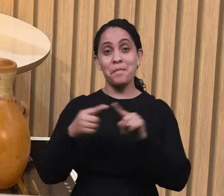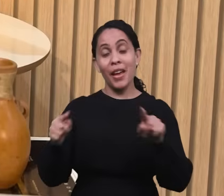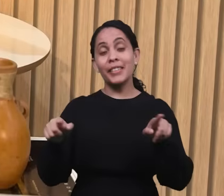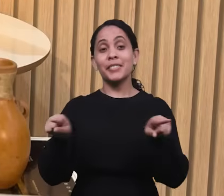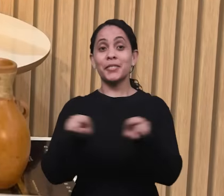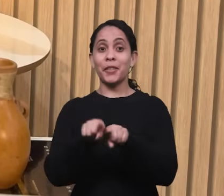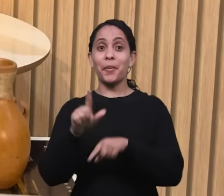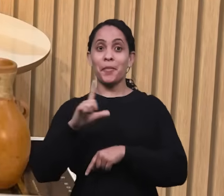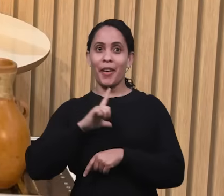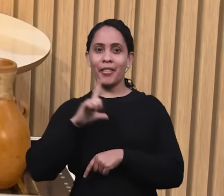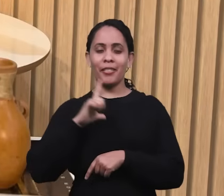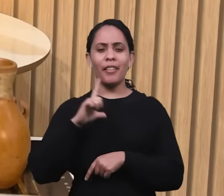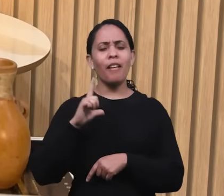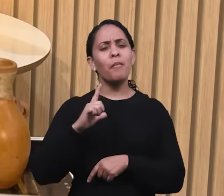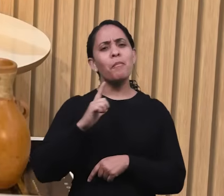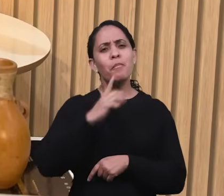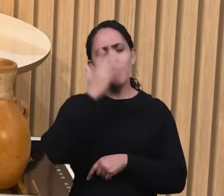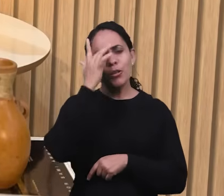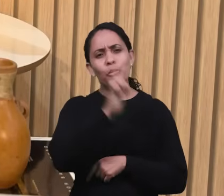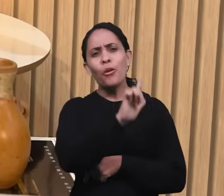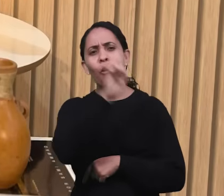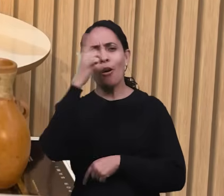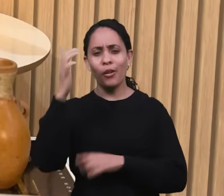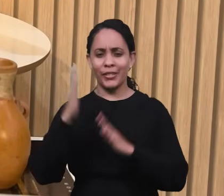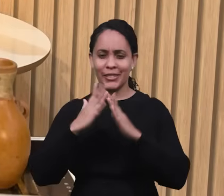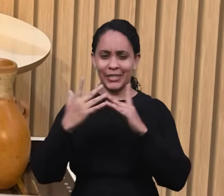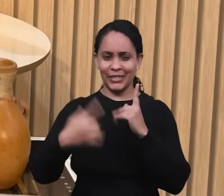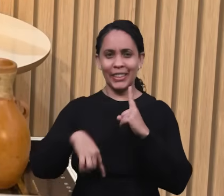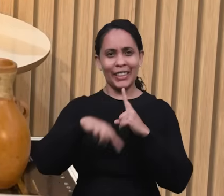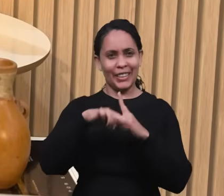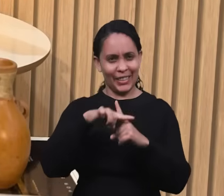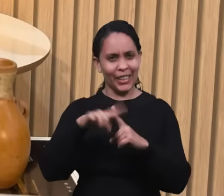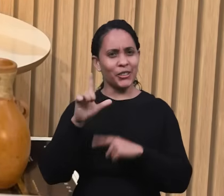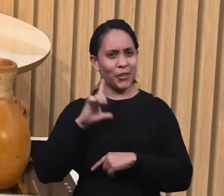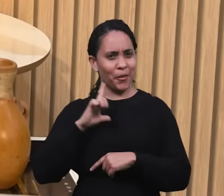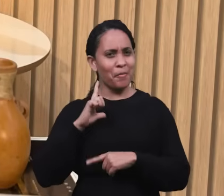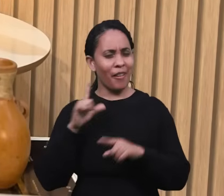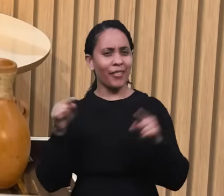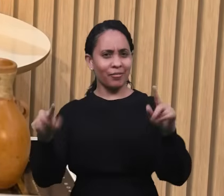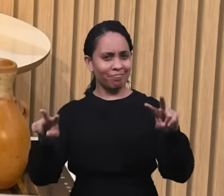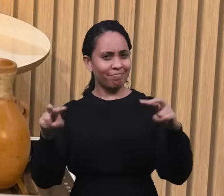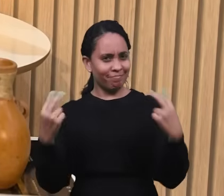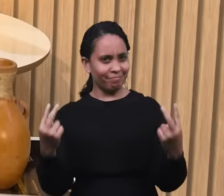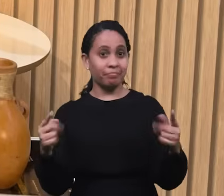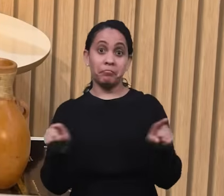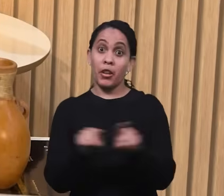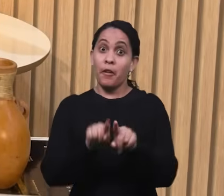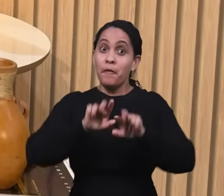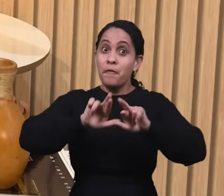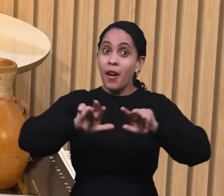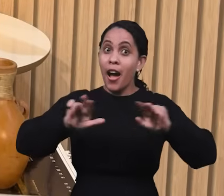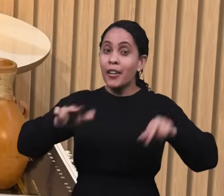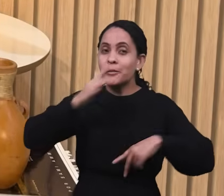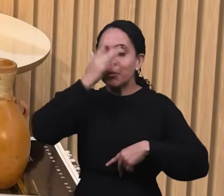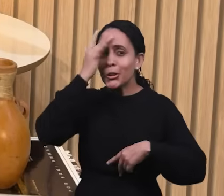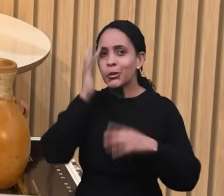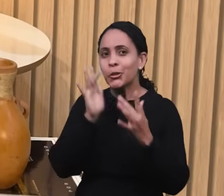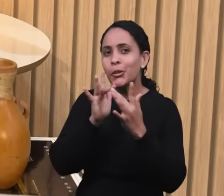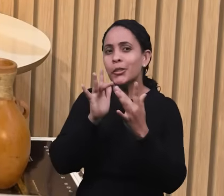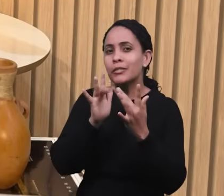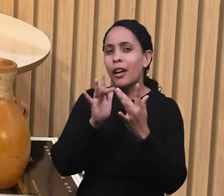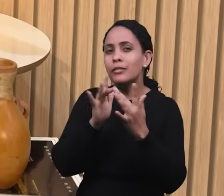temos telespectadores de outras igrejas e muitas pessoas que estão tendo o primeiro contato